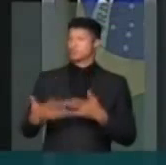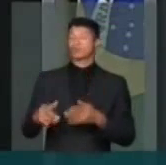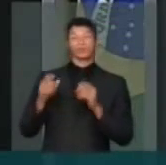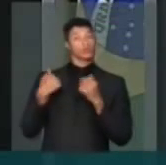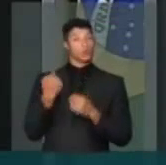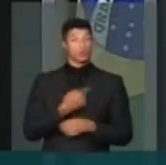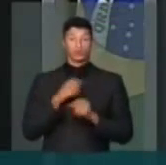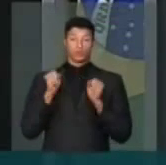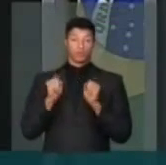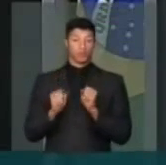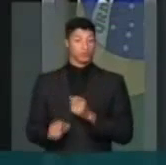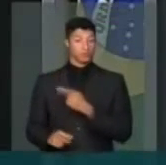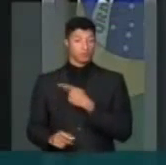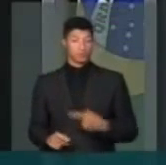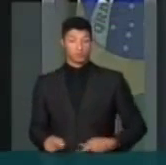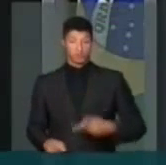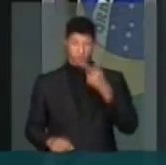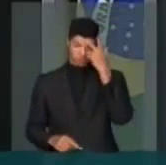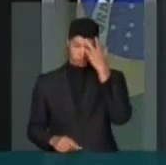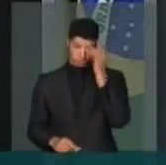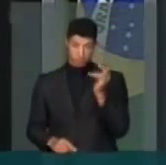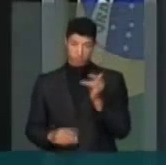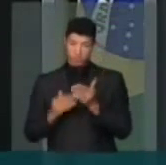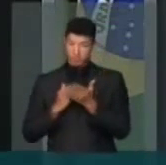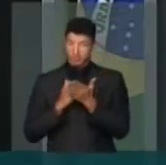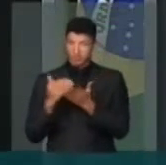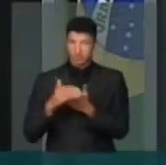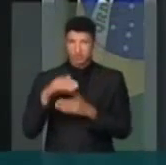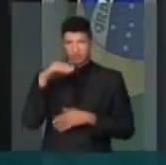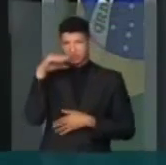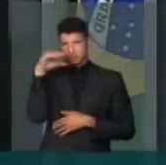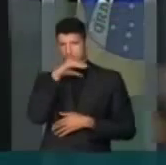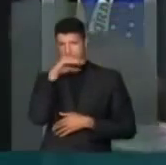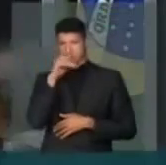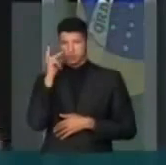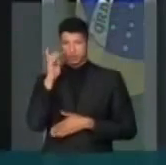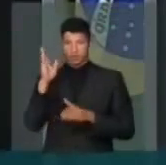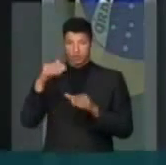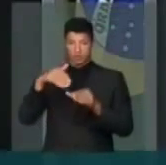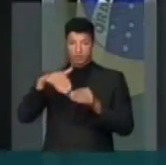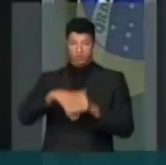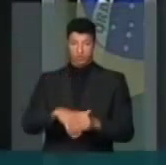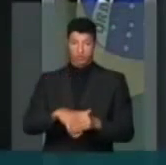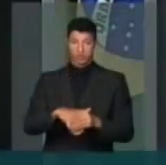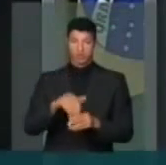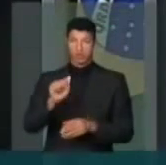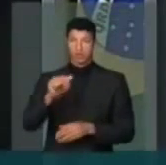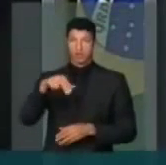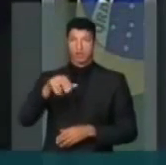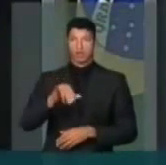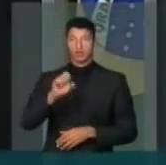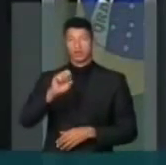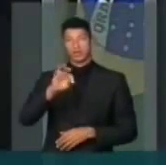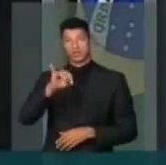que possamos, senhor presidente, amanhã dar um primeiro passo com urgência para votar a